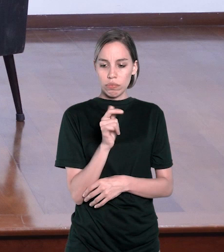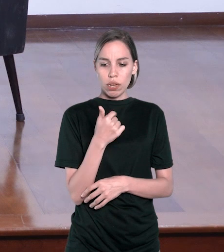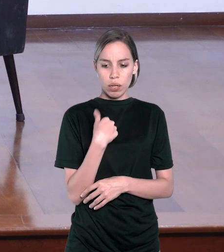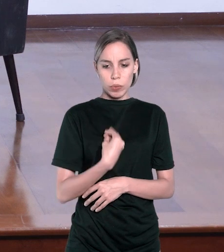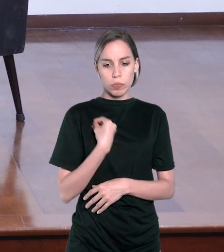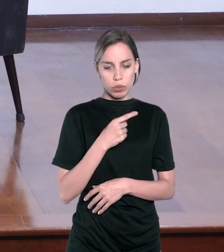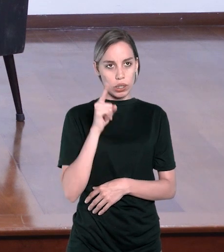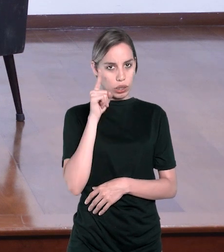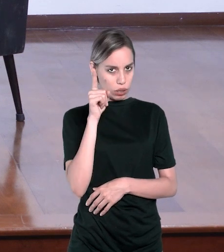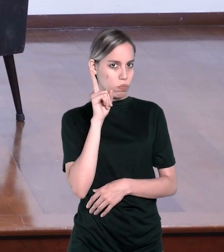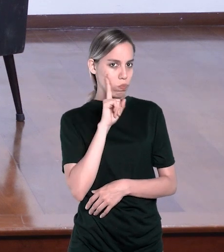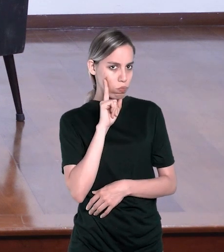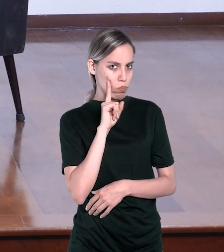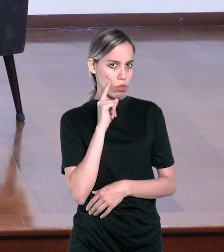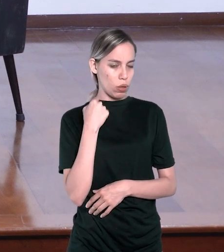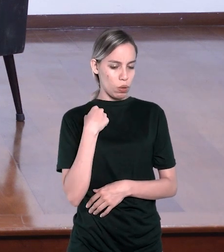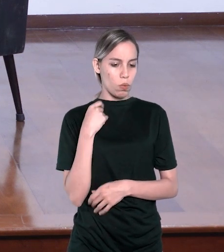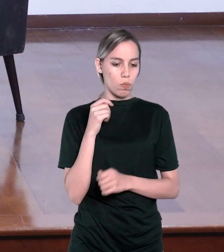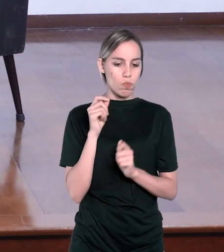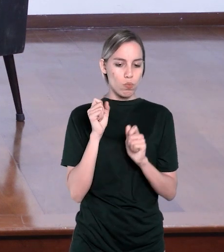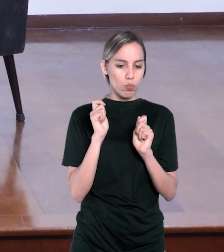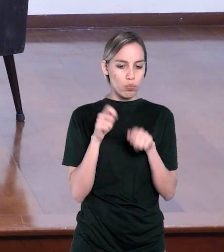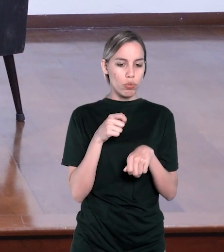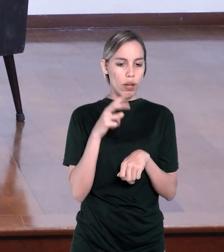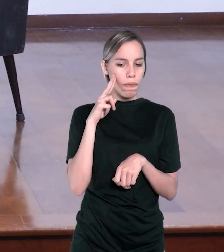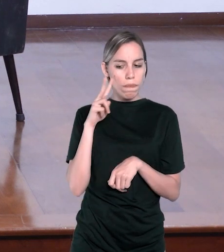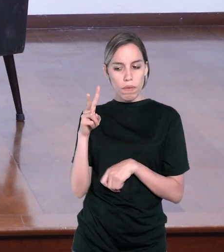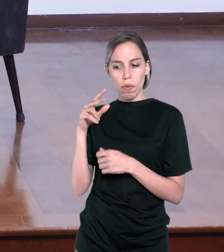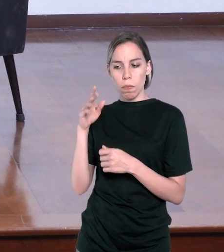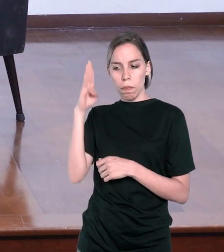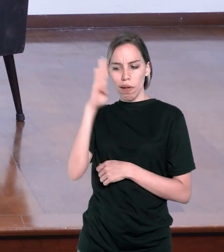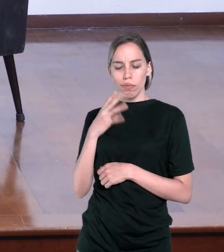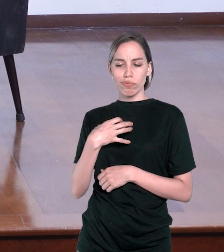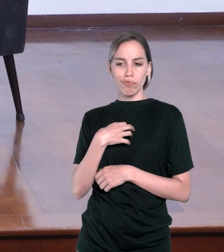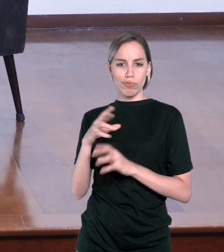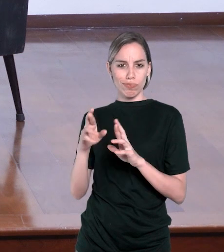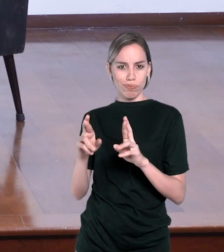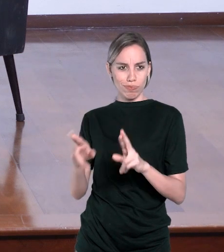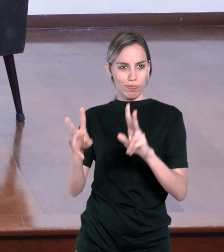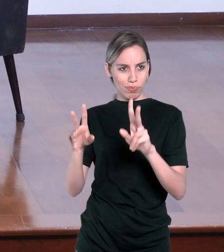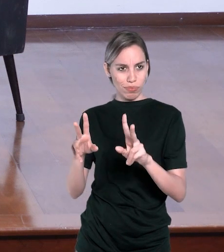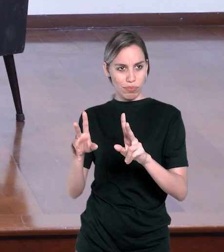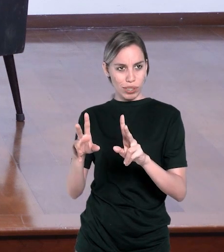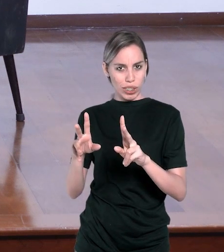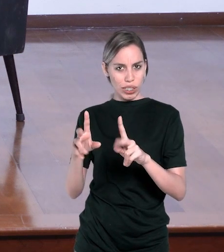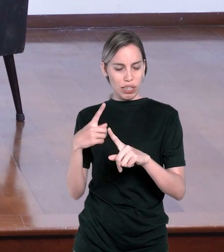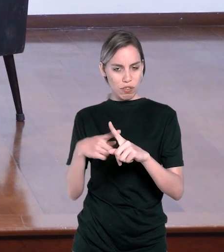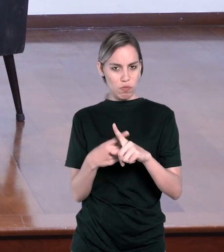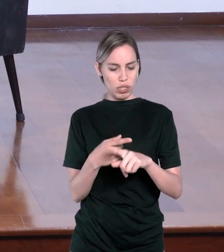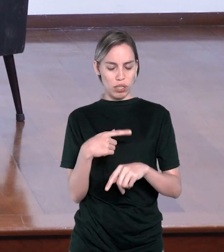exterior, eu podia ver o Brasil de um modo melhor. E eu comecei a perceber que eu estava no meio de pessoas